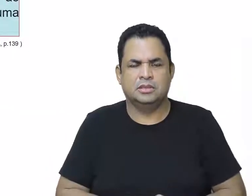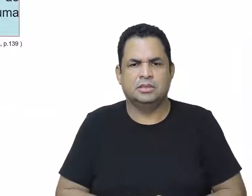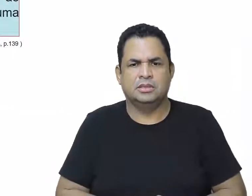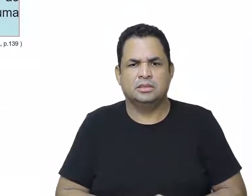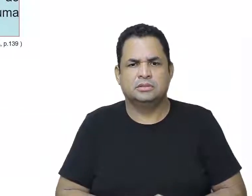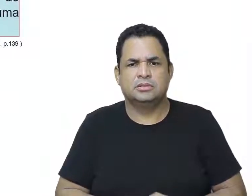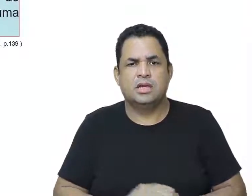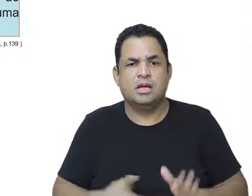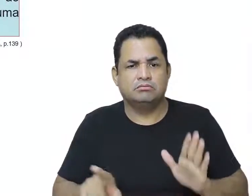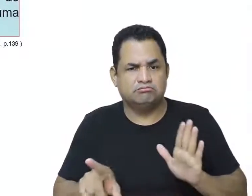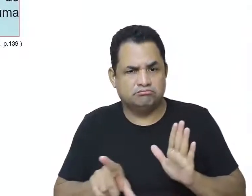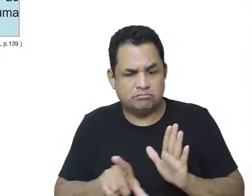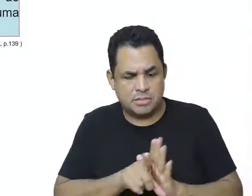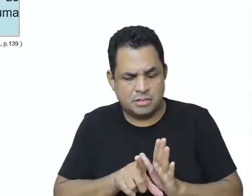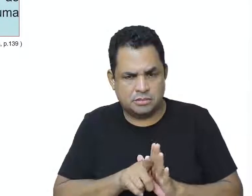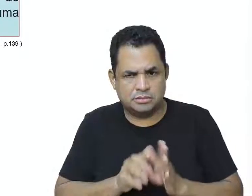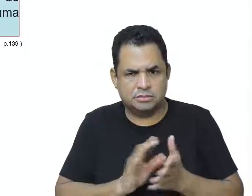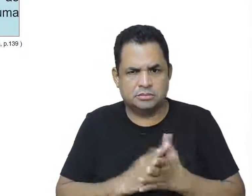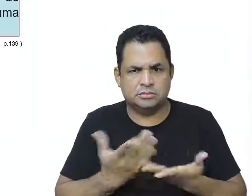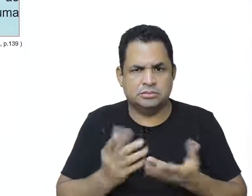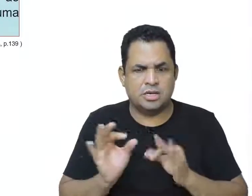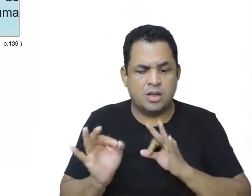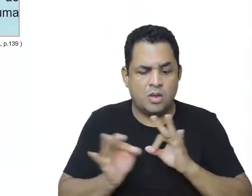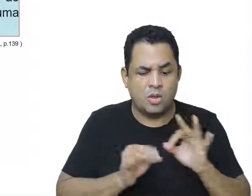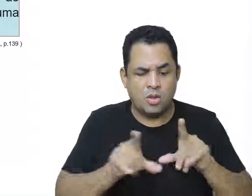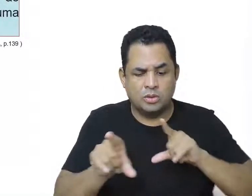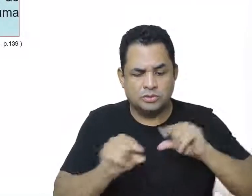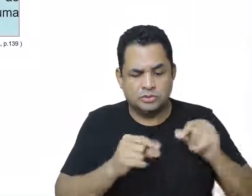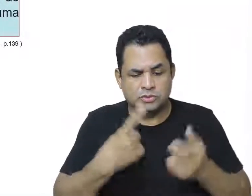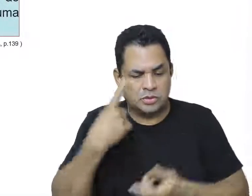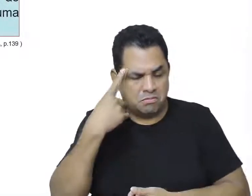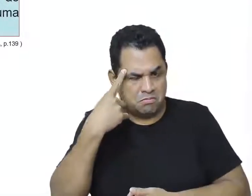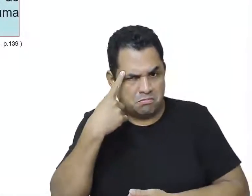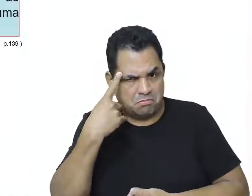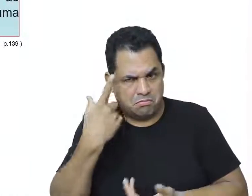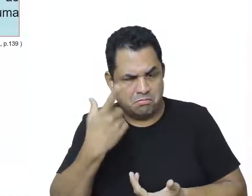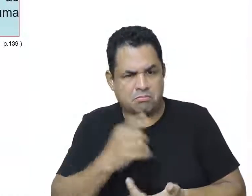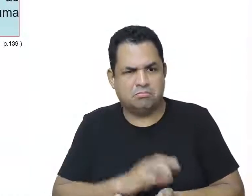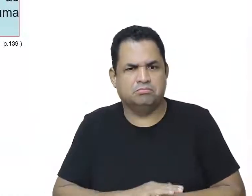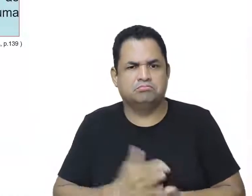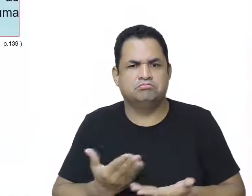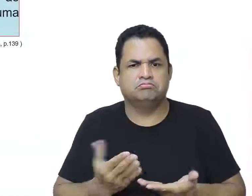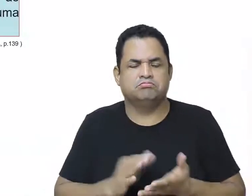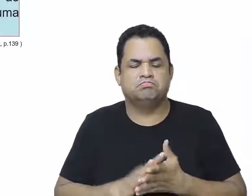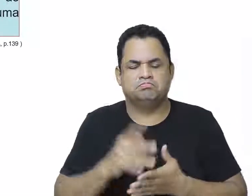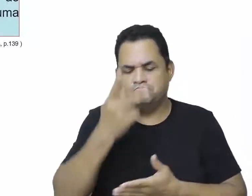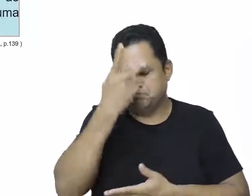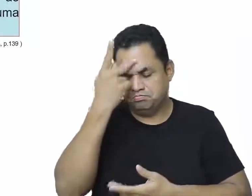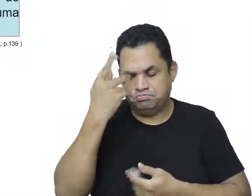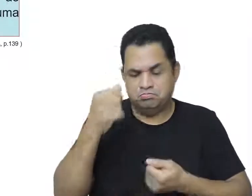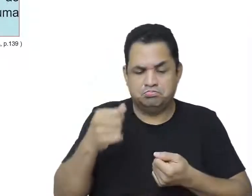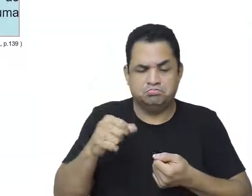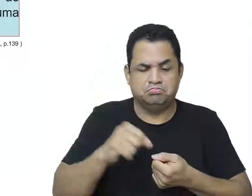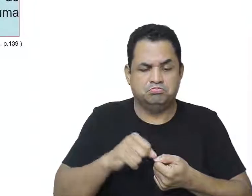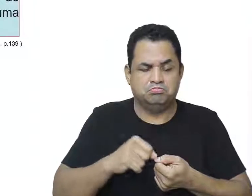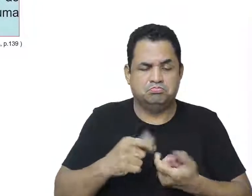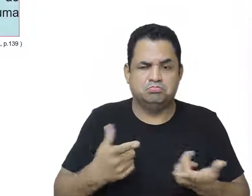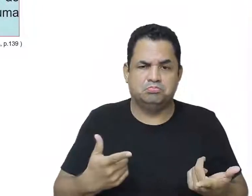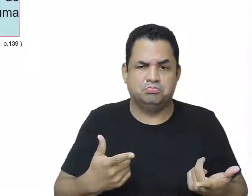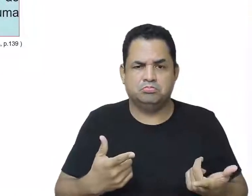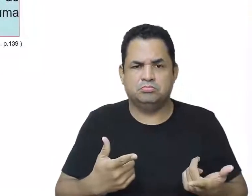pela legitimidade do cálculo das escolhas racionais, né? As pessoas fazem determinadas